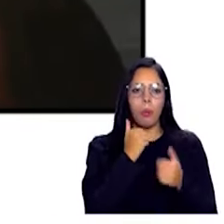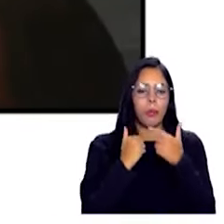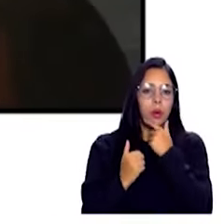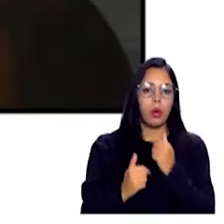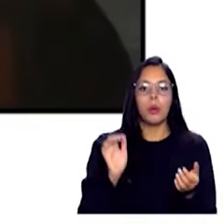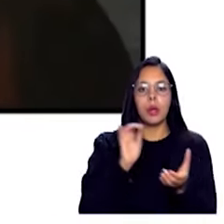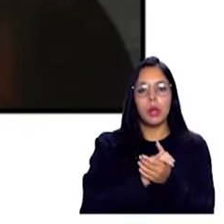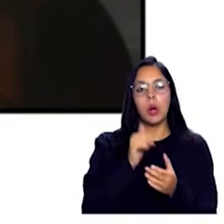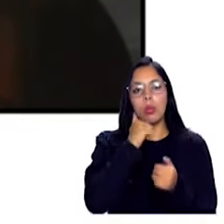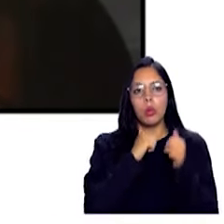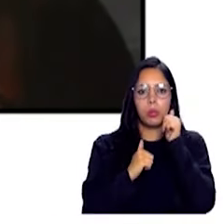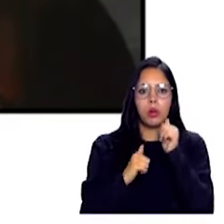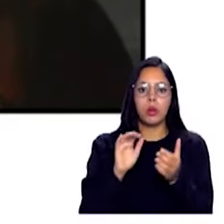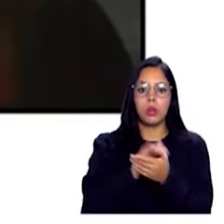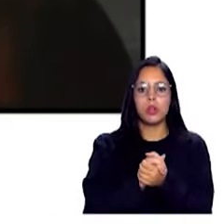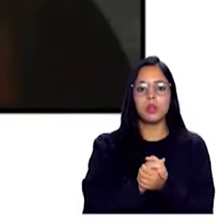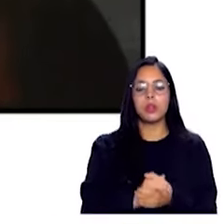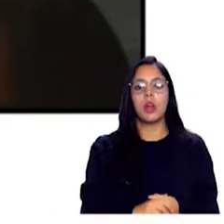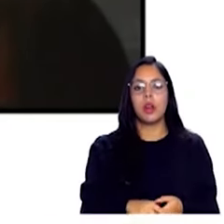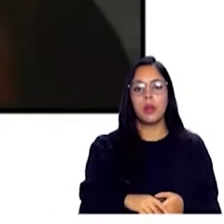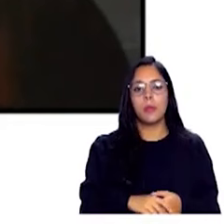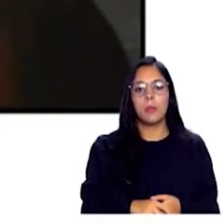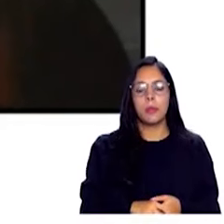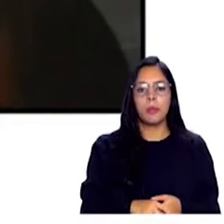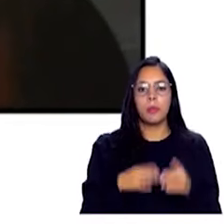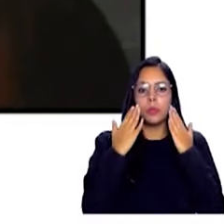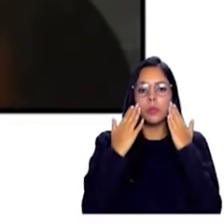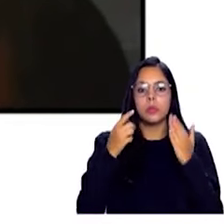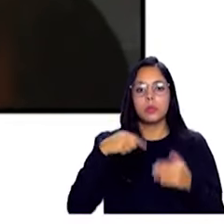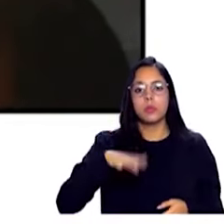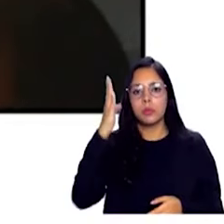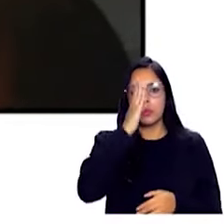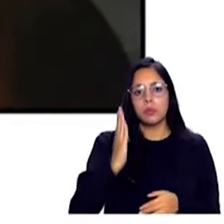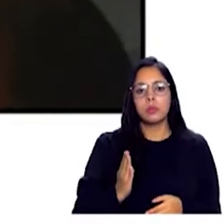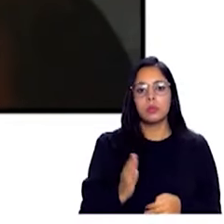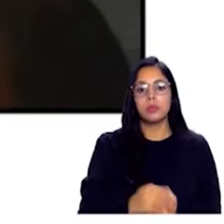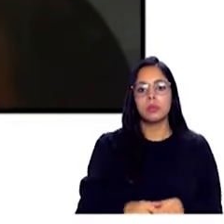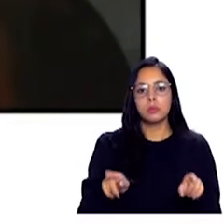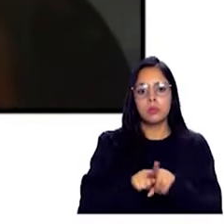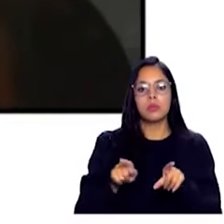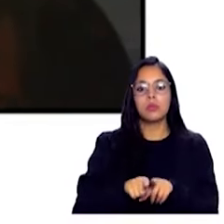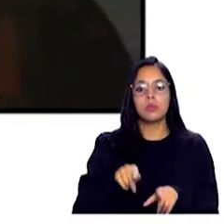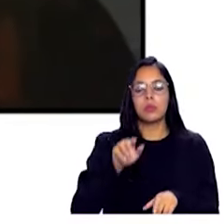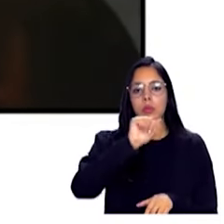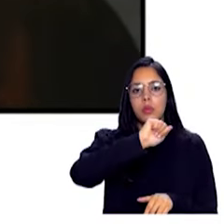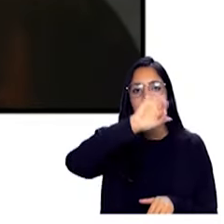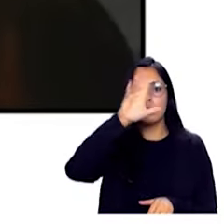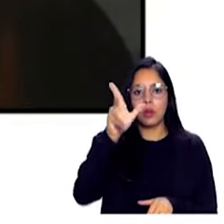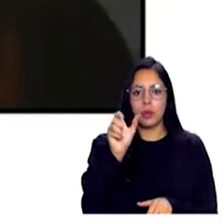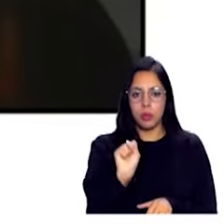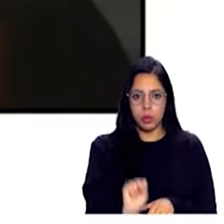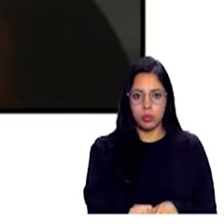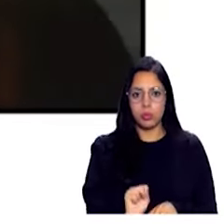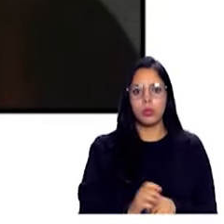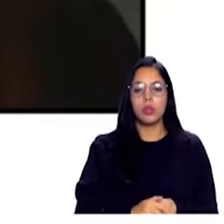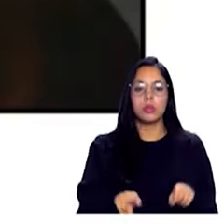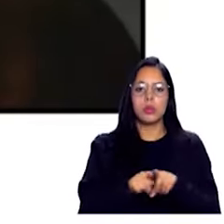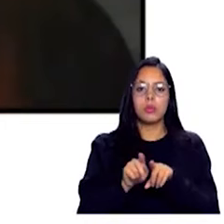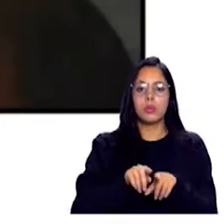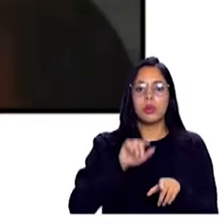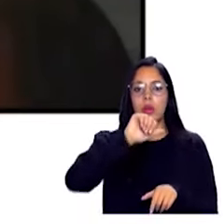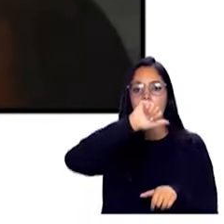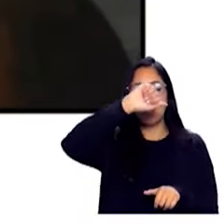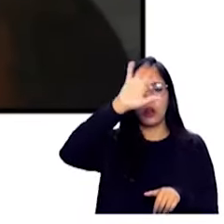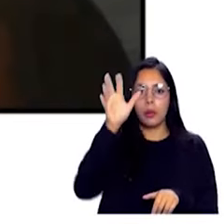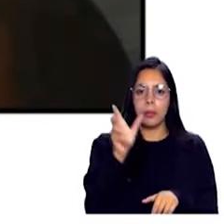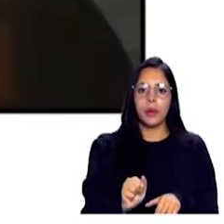demonstram que realmente eh no Brasil e não só no Brasil na América né na América do Sul e mesmo na América do Norte lá é um outro